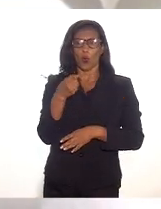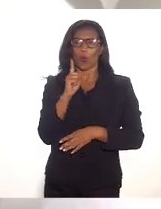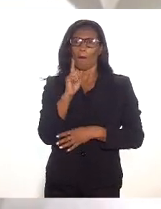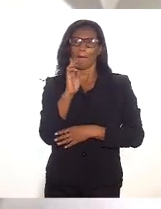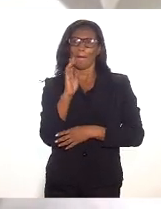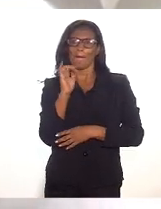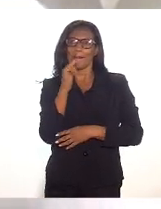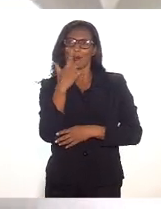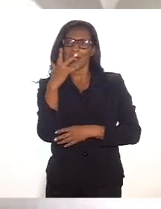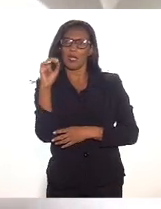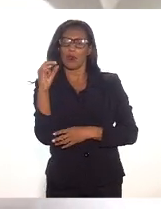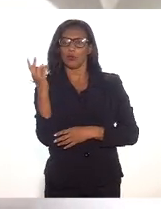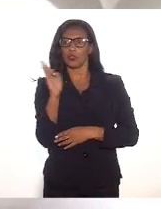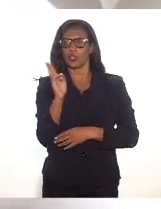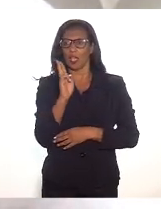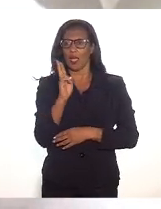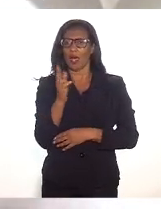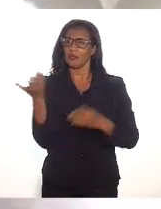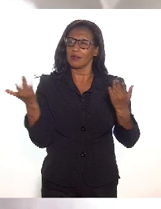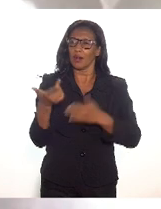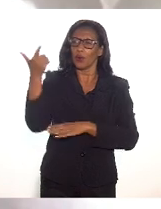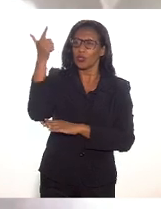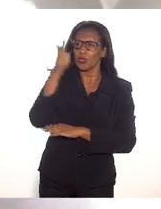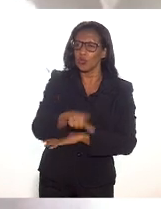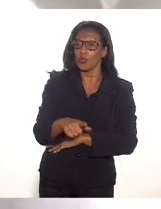agora, novamente, se usa